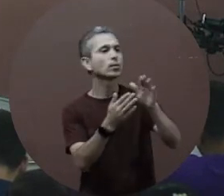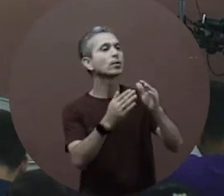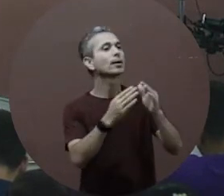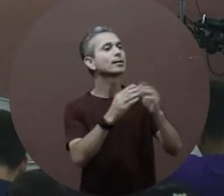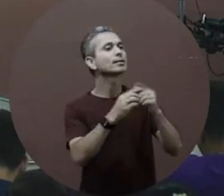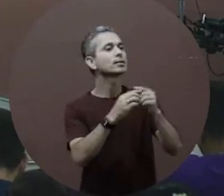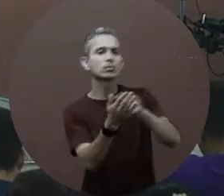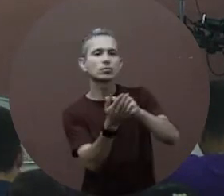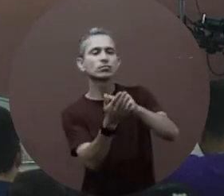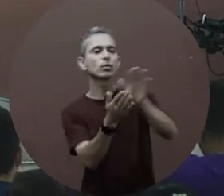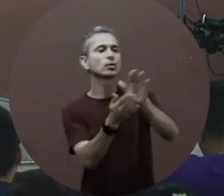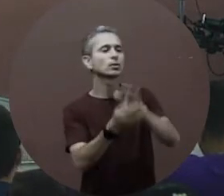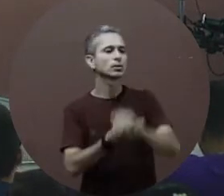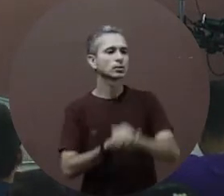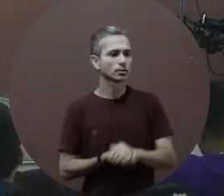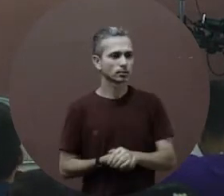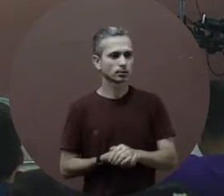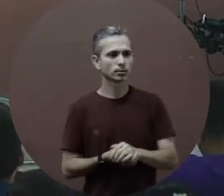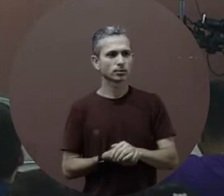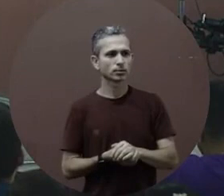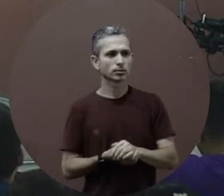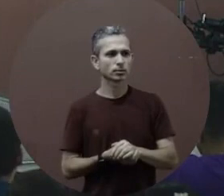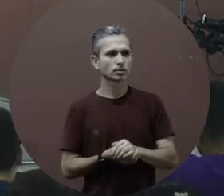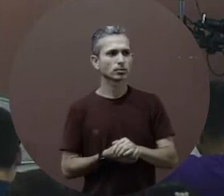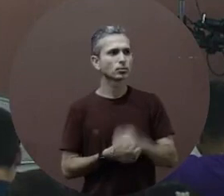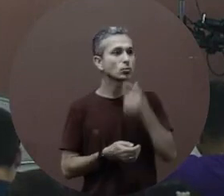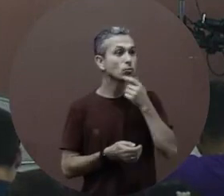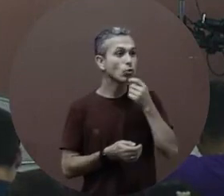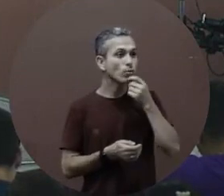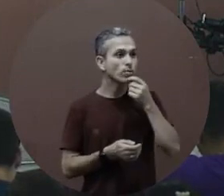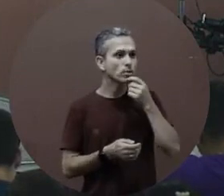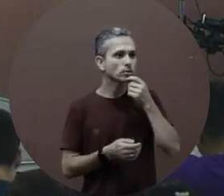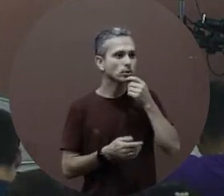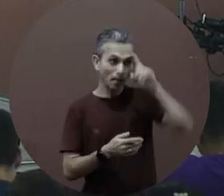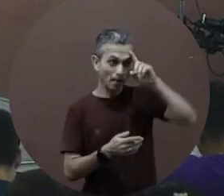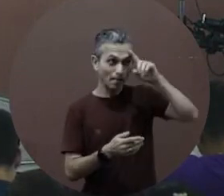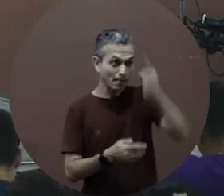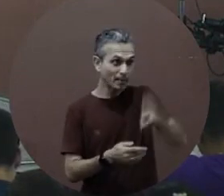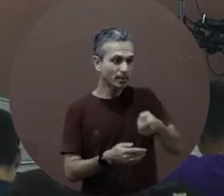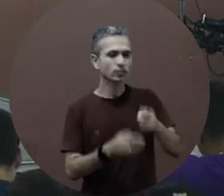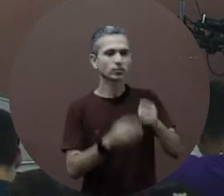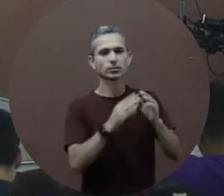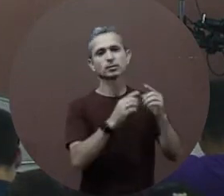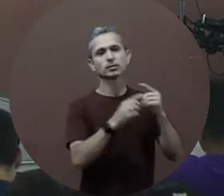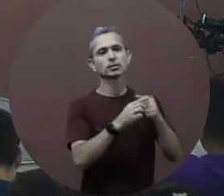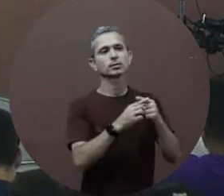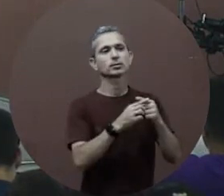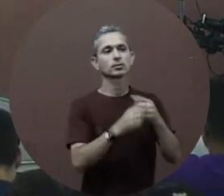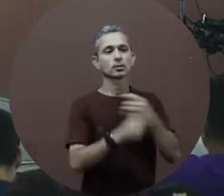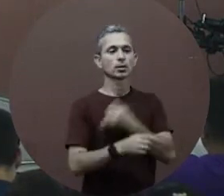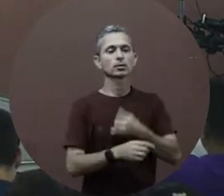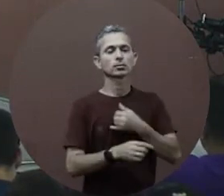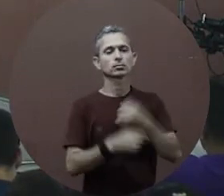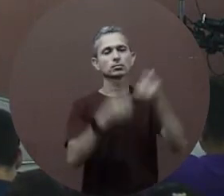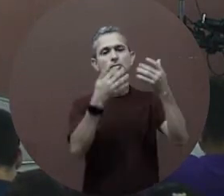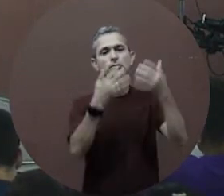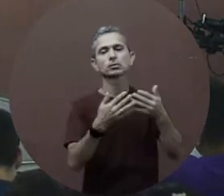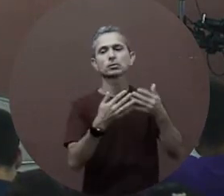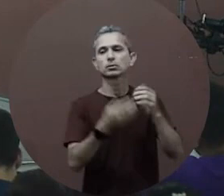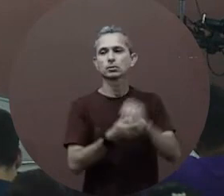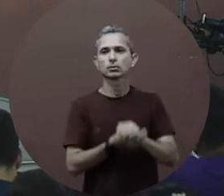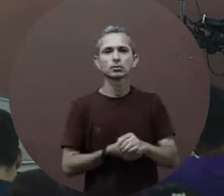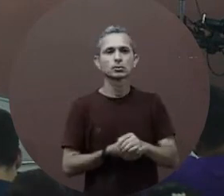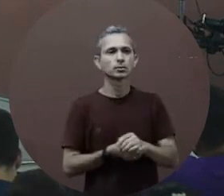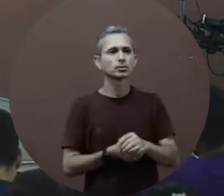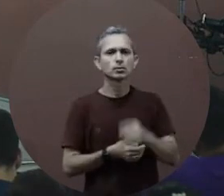Diótrefes era o dono da igreja. O cara era o dono da igreja. Aí João está dizendo o seguinte, olha, esse dono da